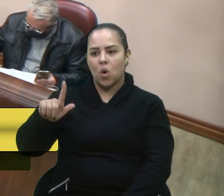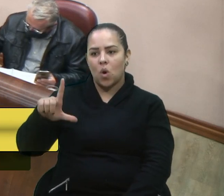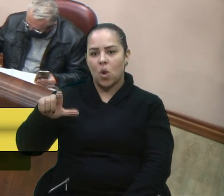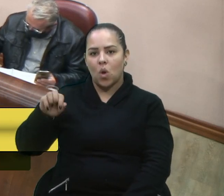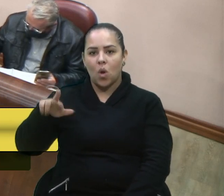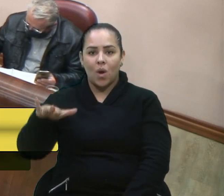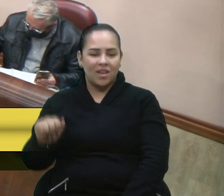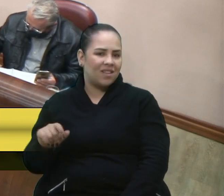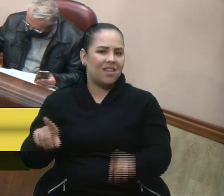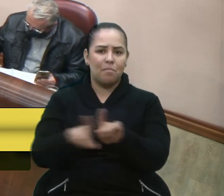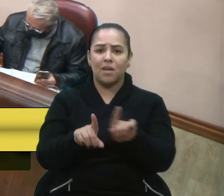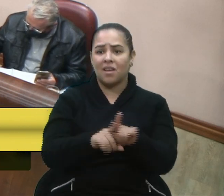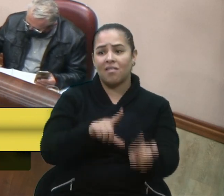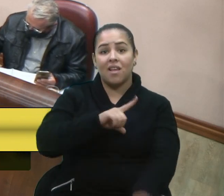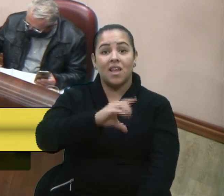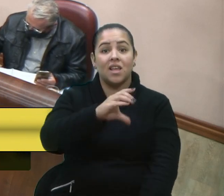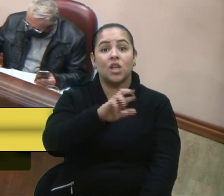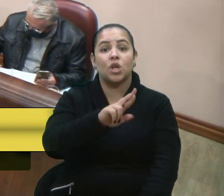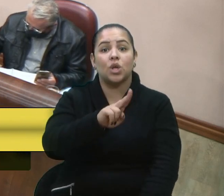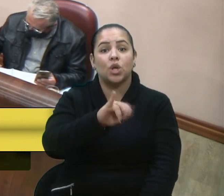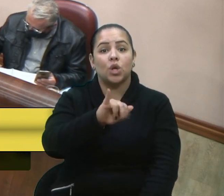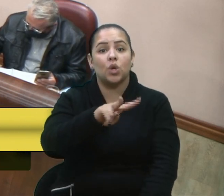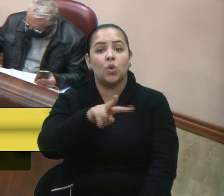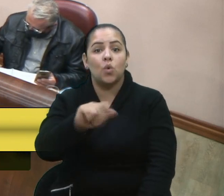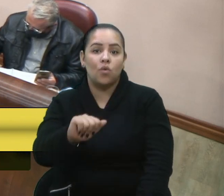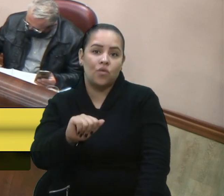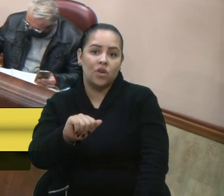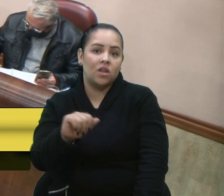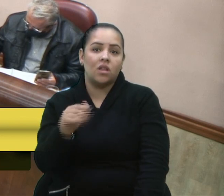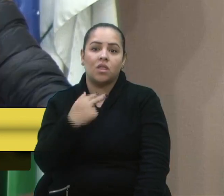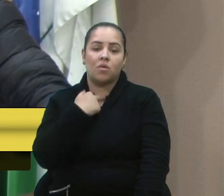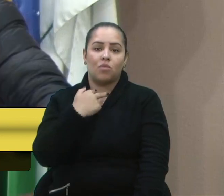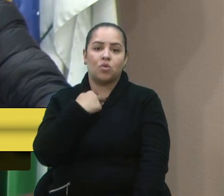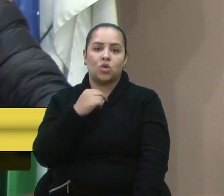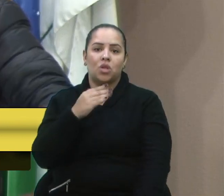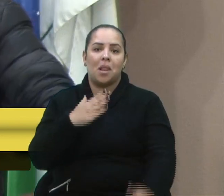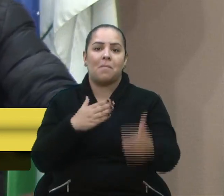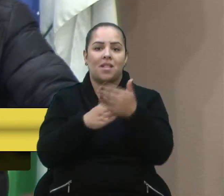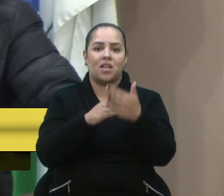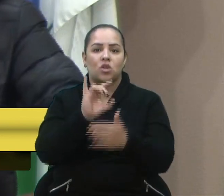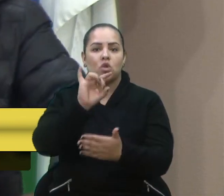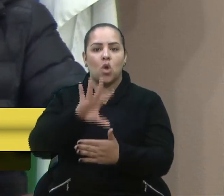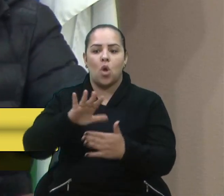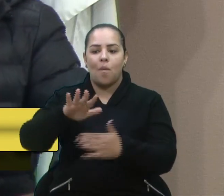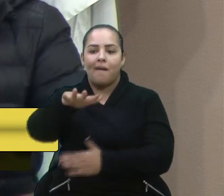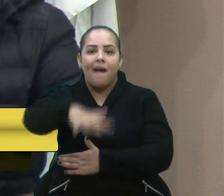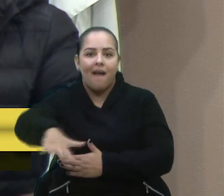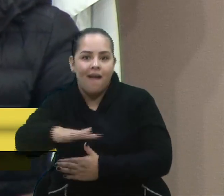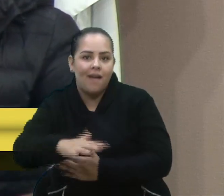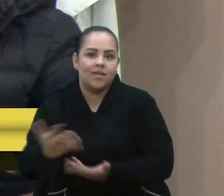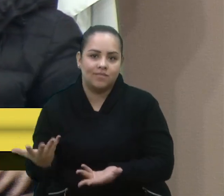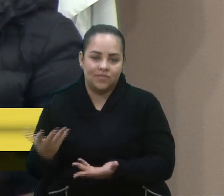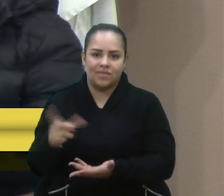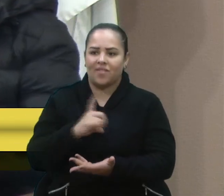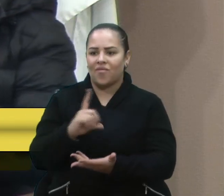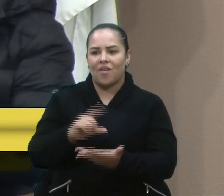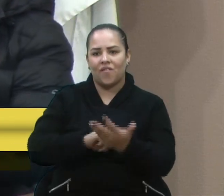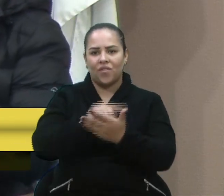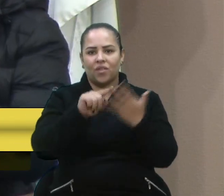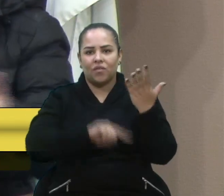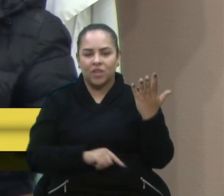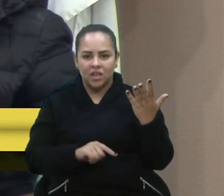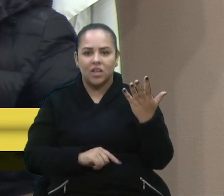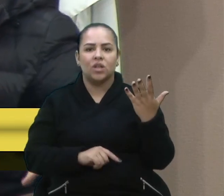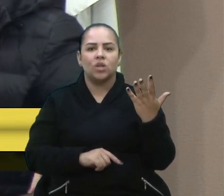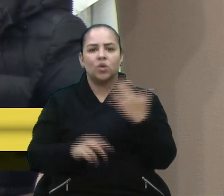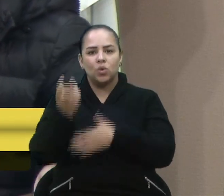muito ampla a cidade para a gente limitar um espaço somente. E nós temos diversas formas de cultura na cidade de Caxias do Sul, então eles podem ser ocupados das